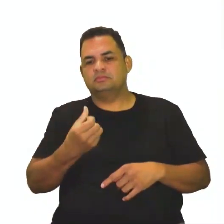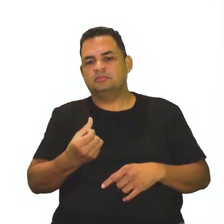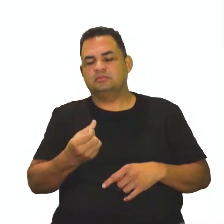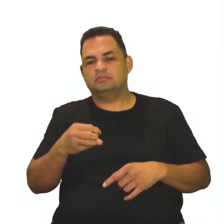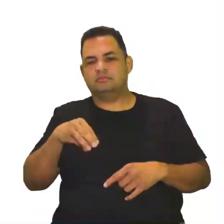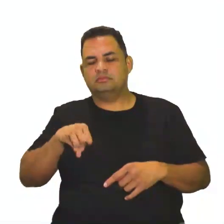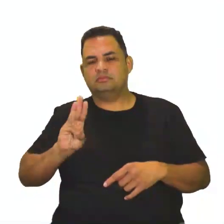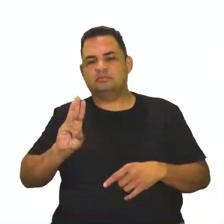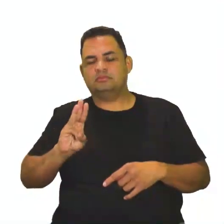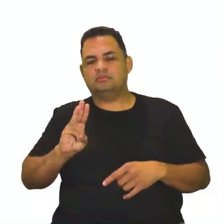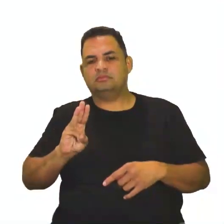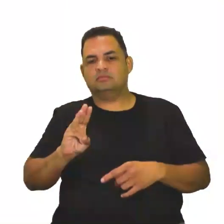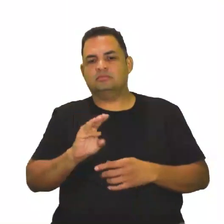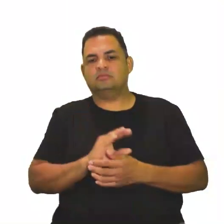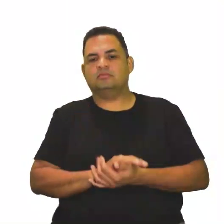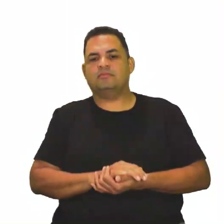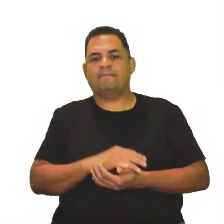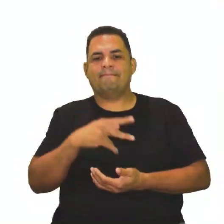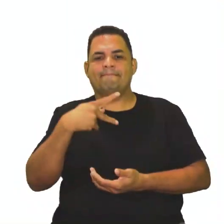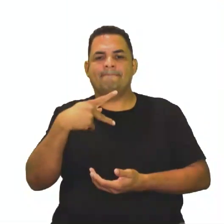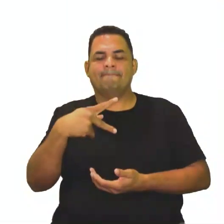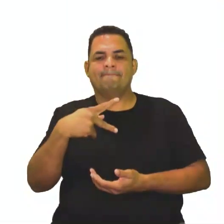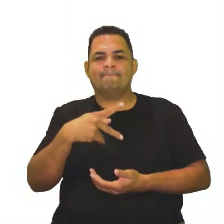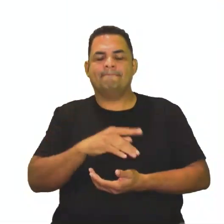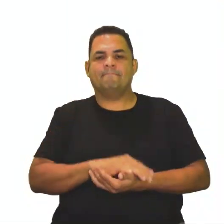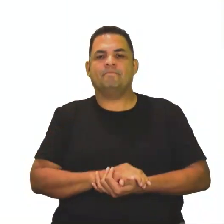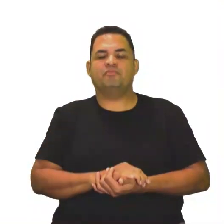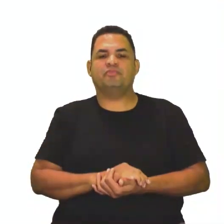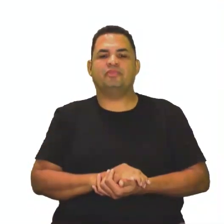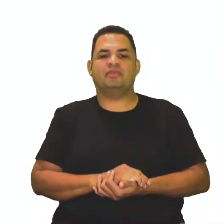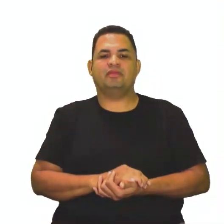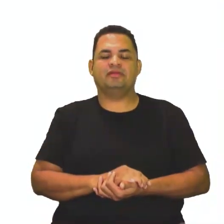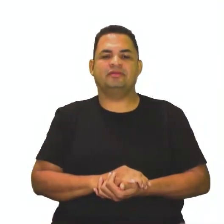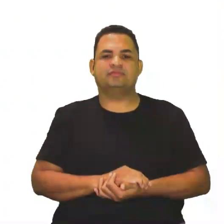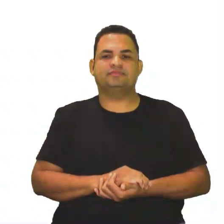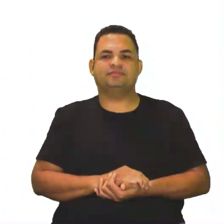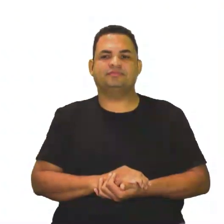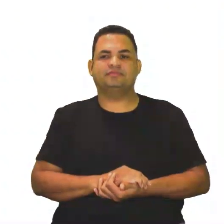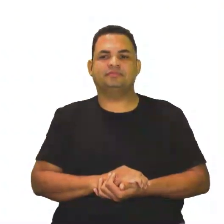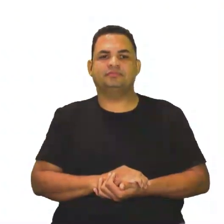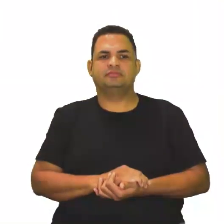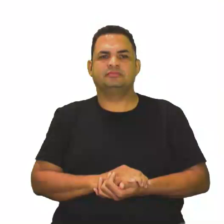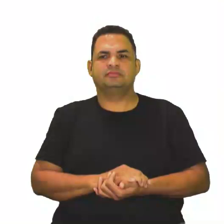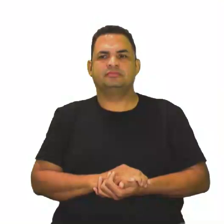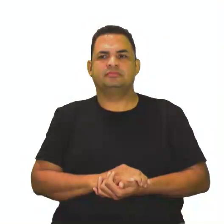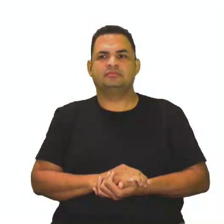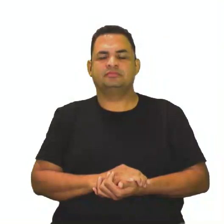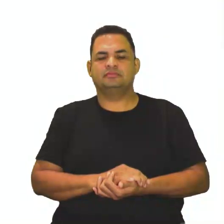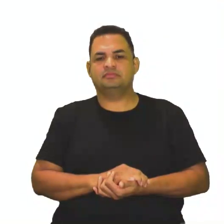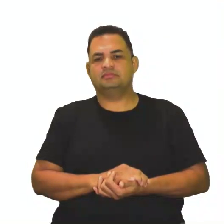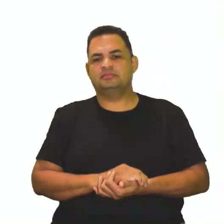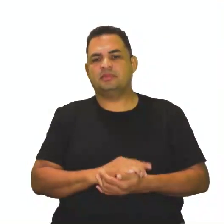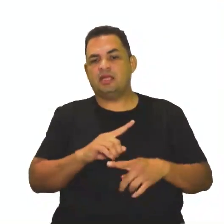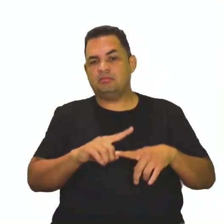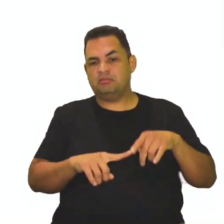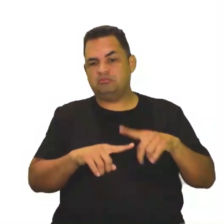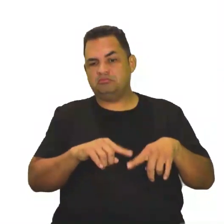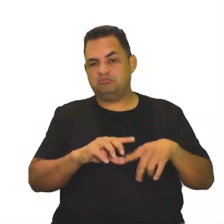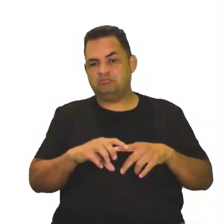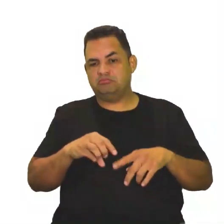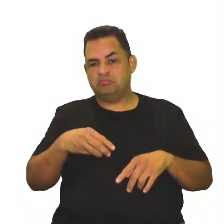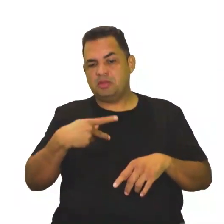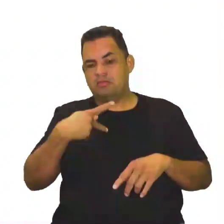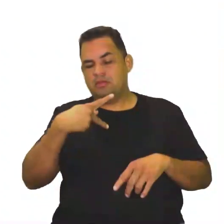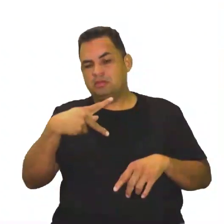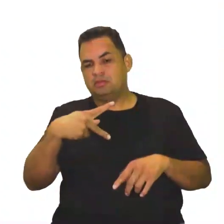36 watts dissipados, ok? Então, é a potência desse aparelho elétrico aí.